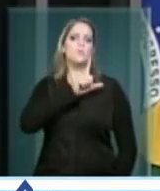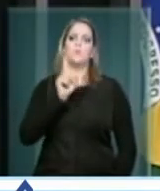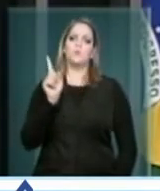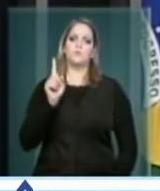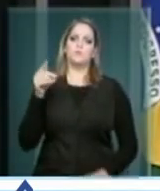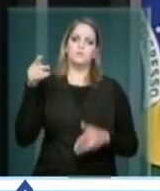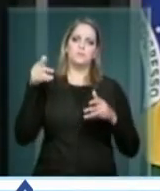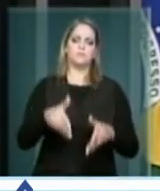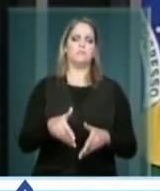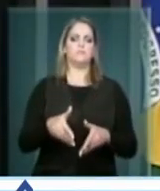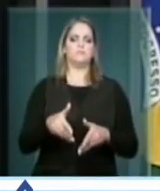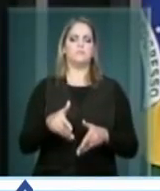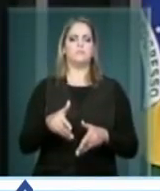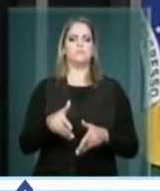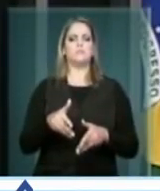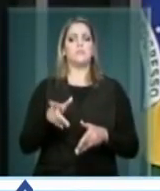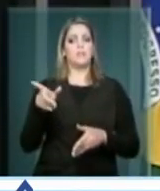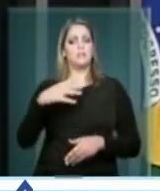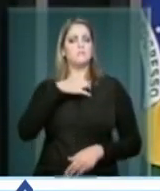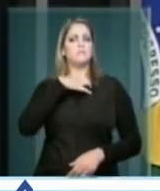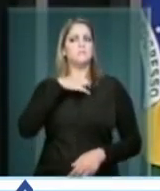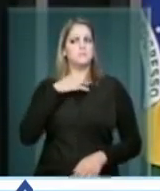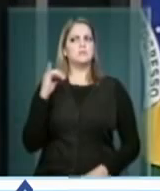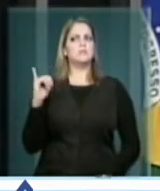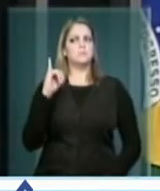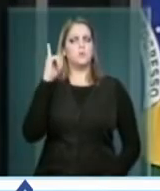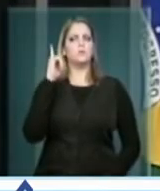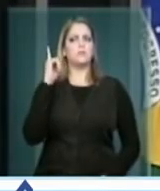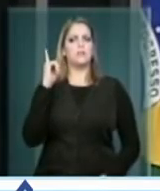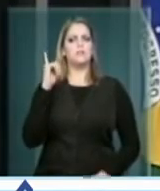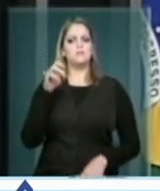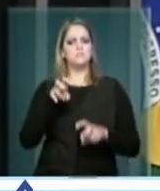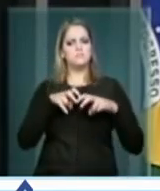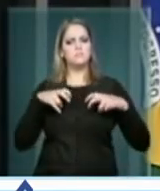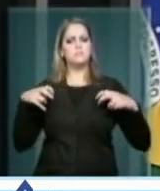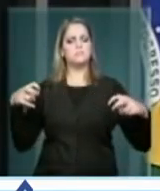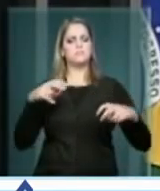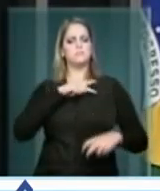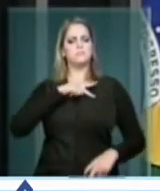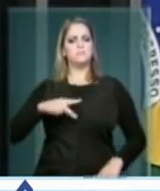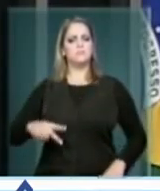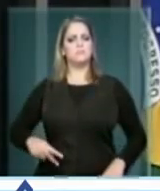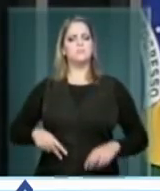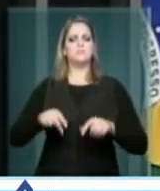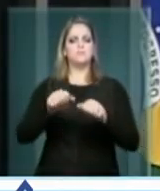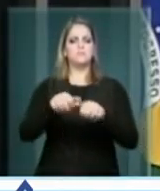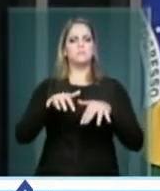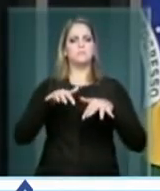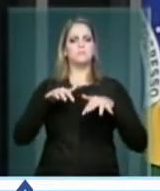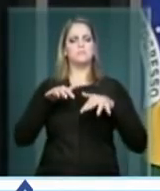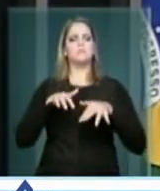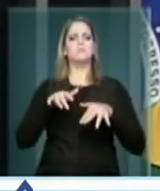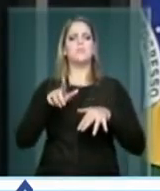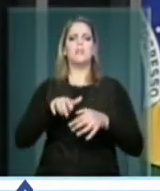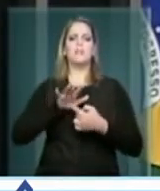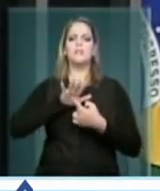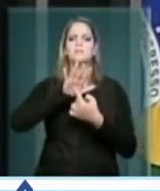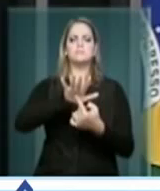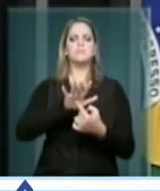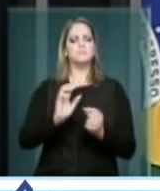ele próprio seria motivo de honra no seu currículo presidir uma sessão que o objetivo é realçar o transcurso